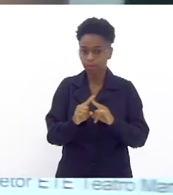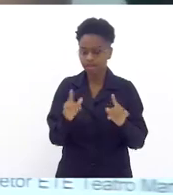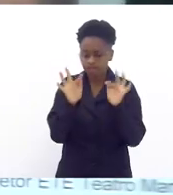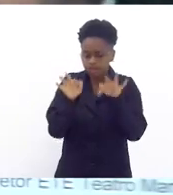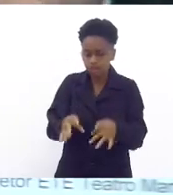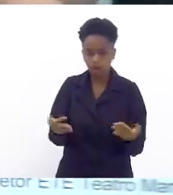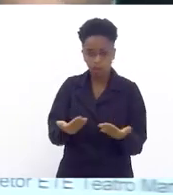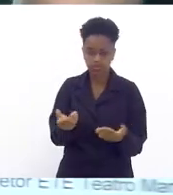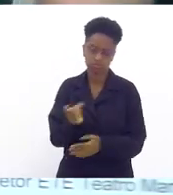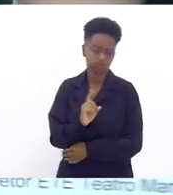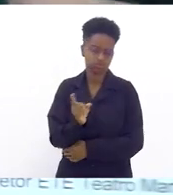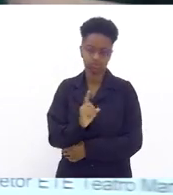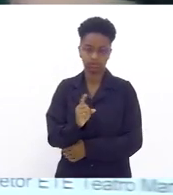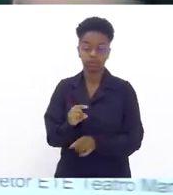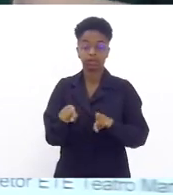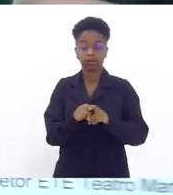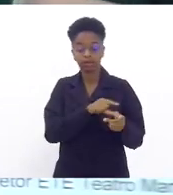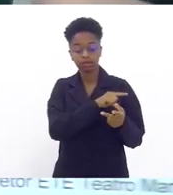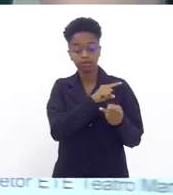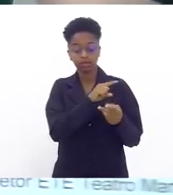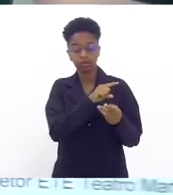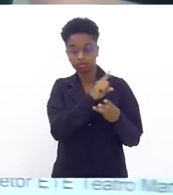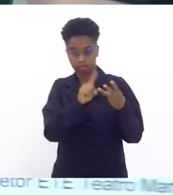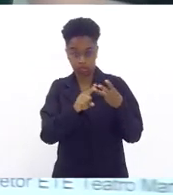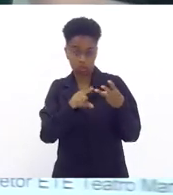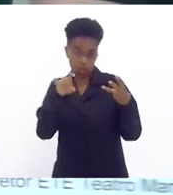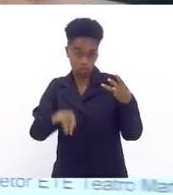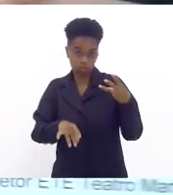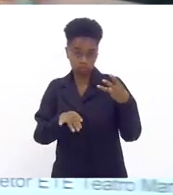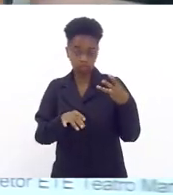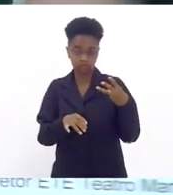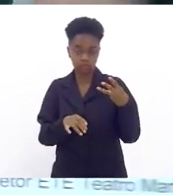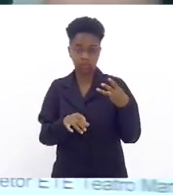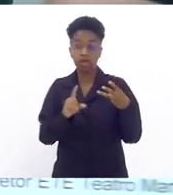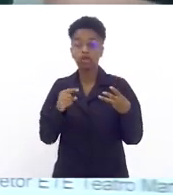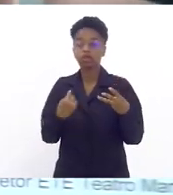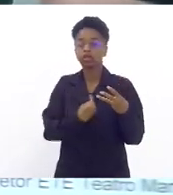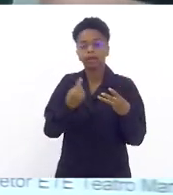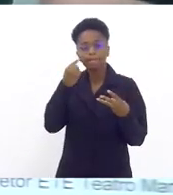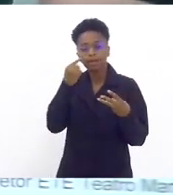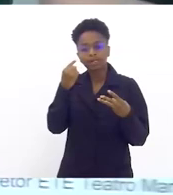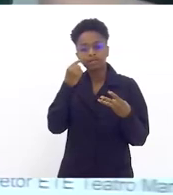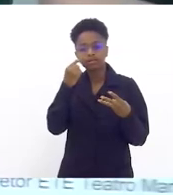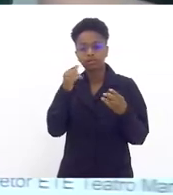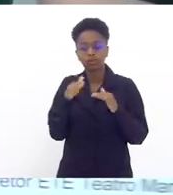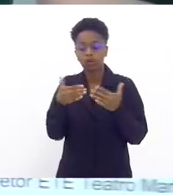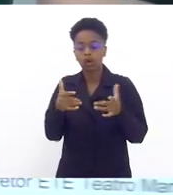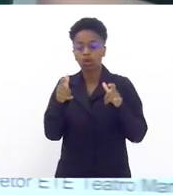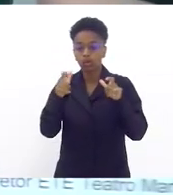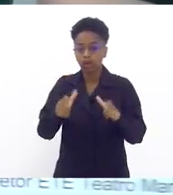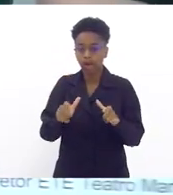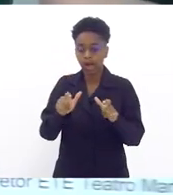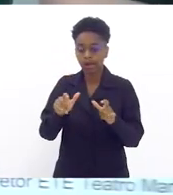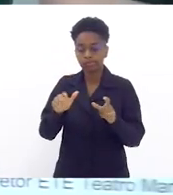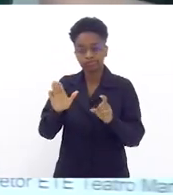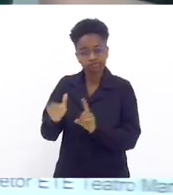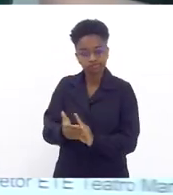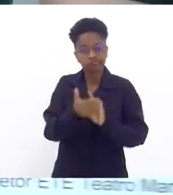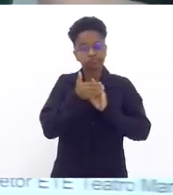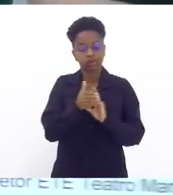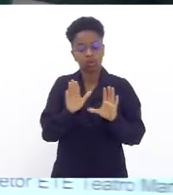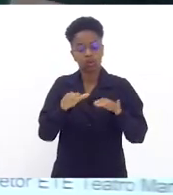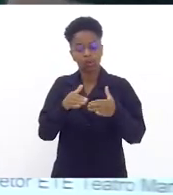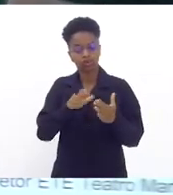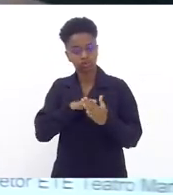se encerra hoje e por último bom tá sendo pensado um lugar para acolhimento da comunidade escolar